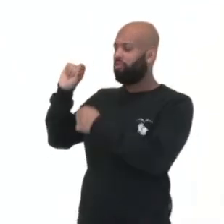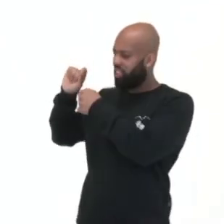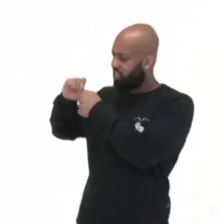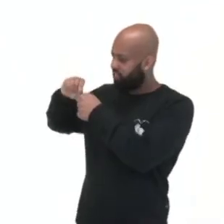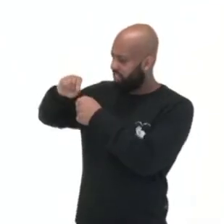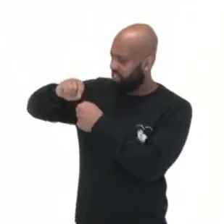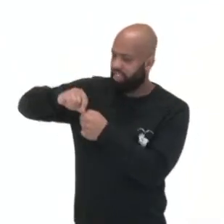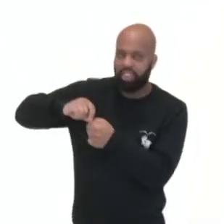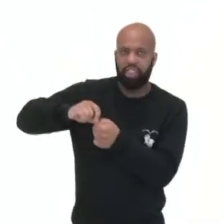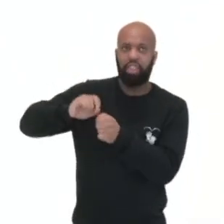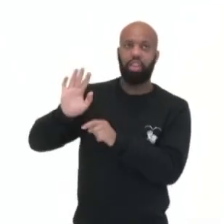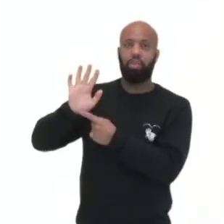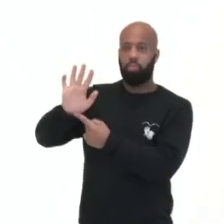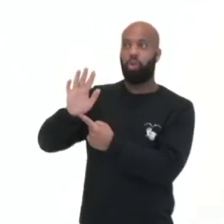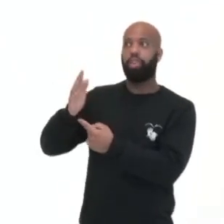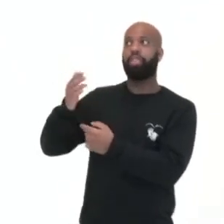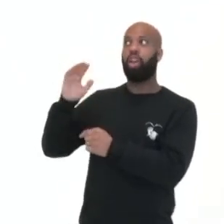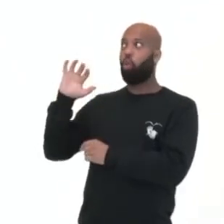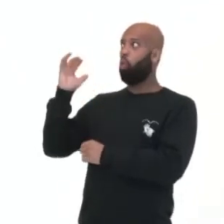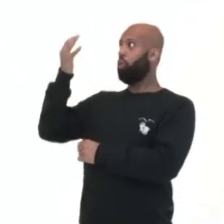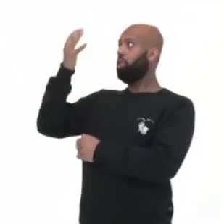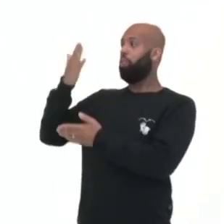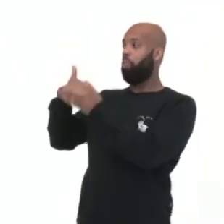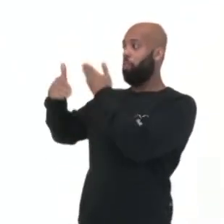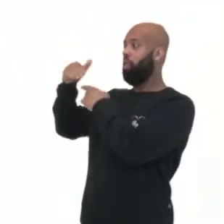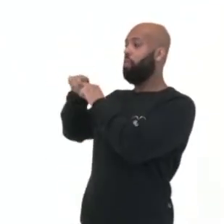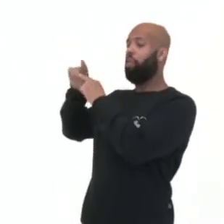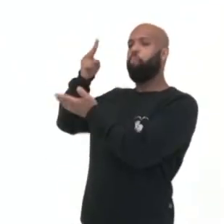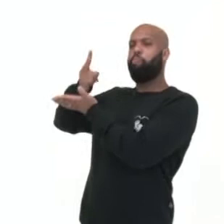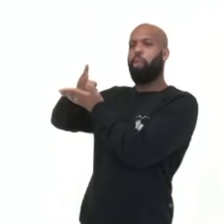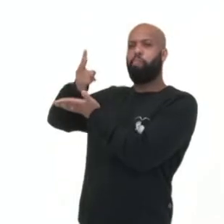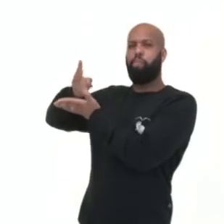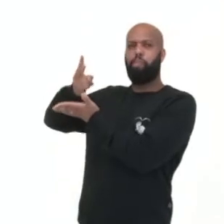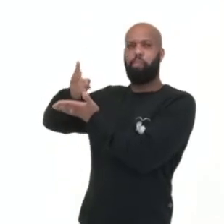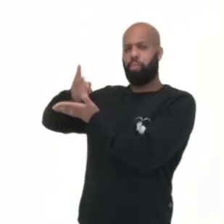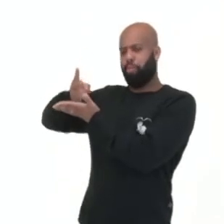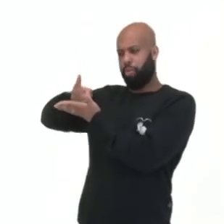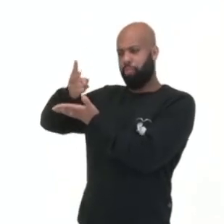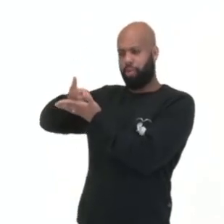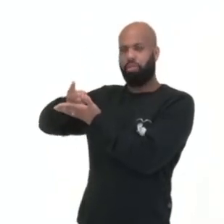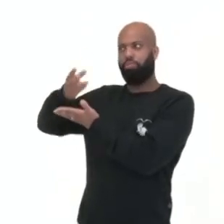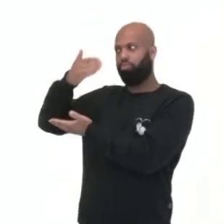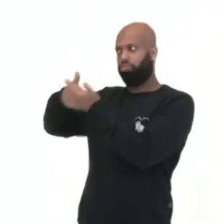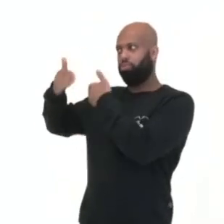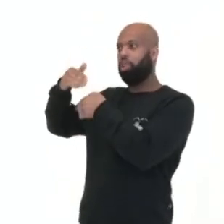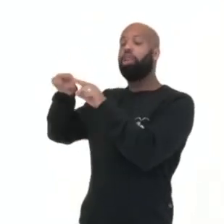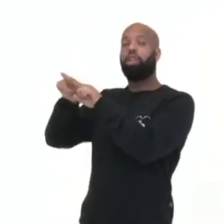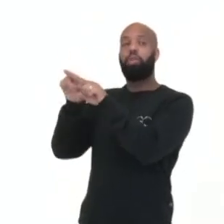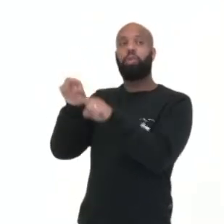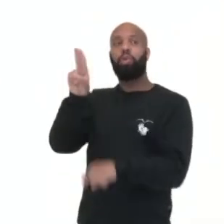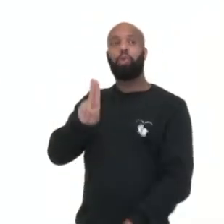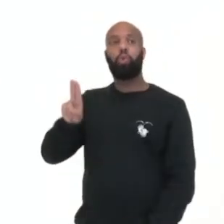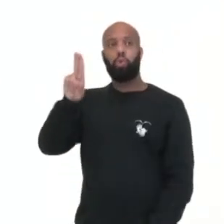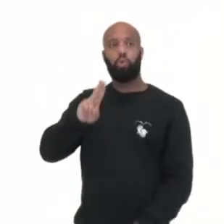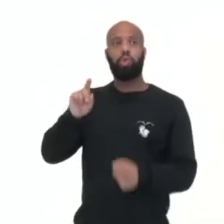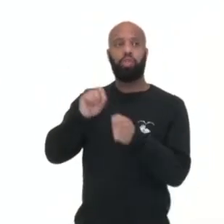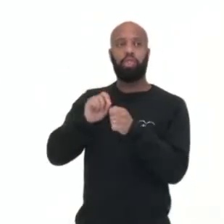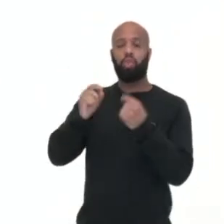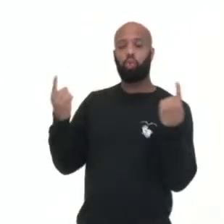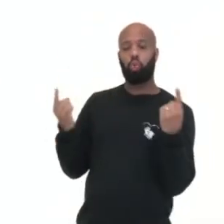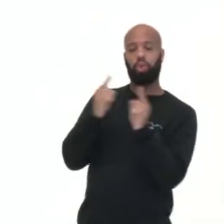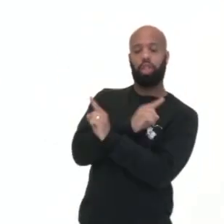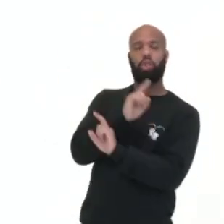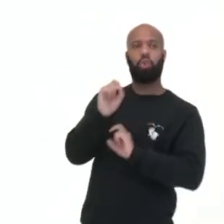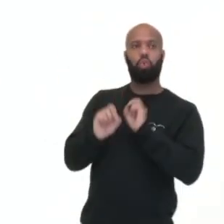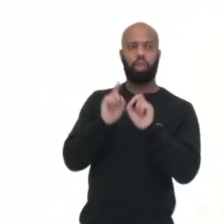para descrever acontecimentos repetitivos ou habituais no passado. E também utilizamos para fazer um contraste